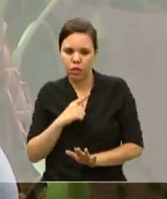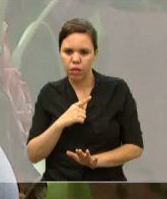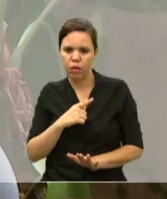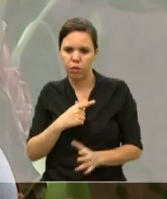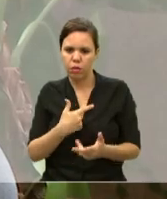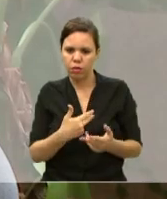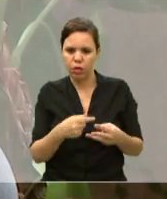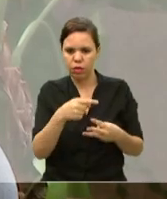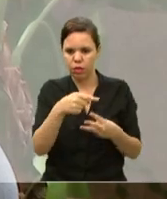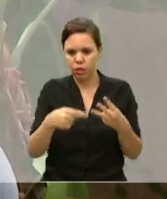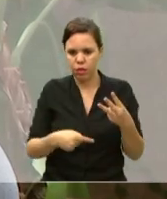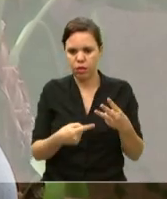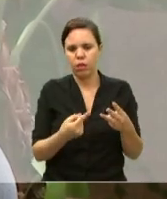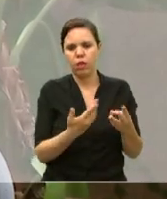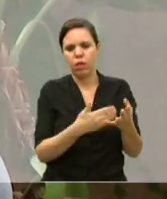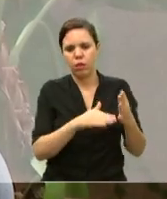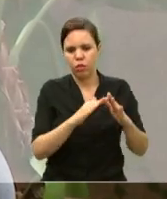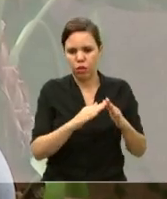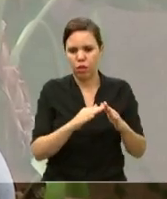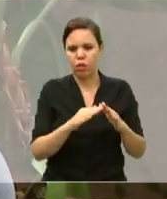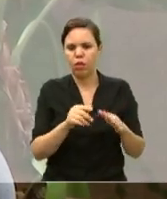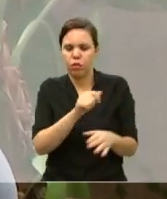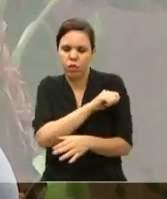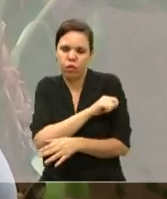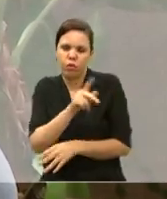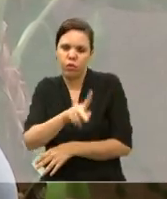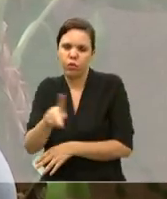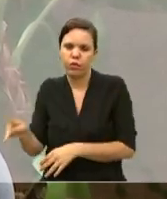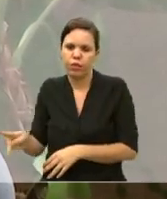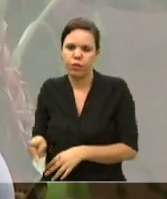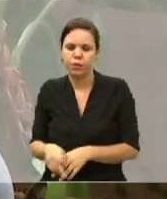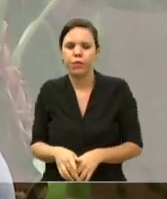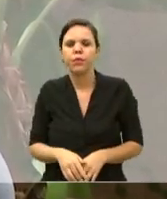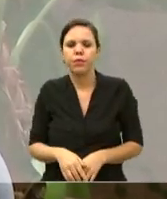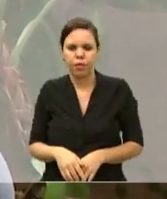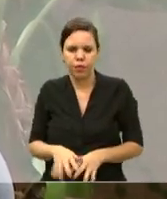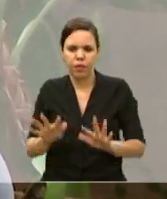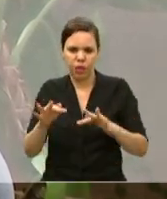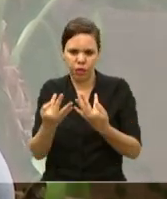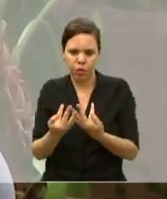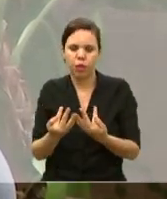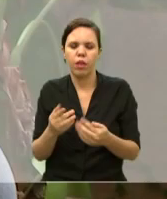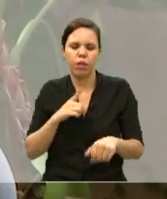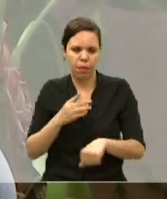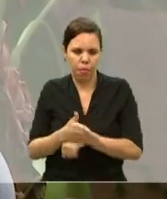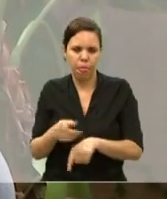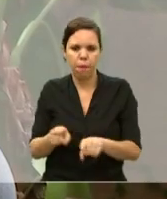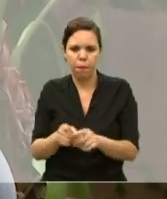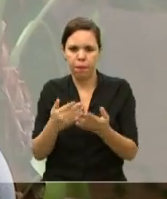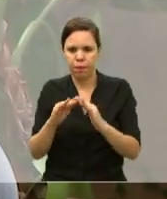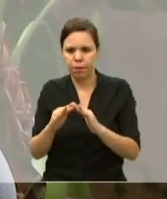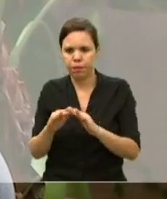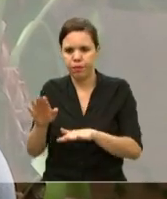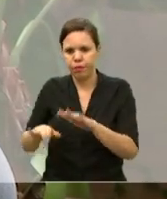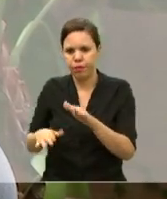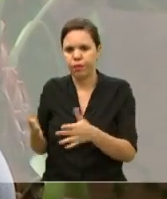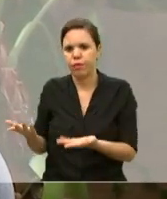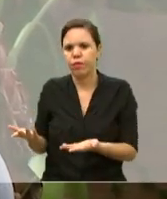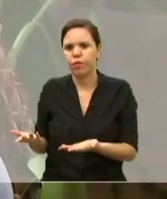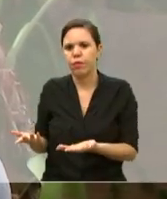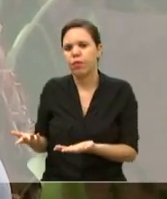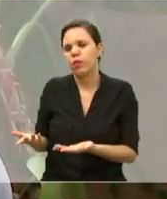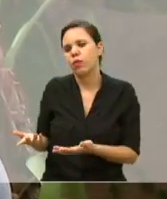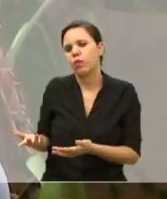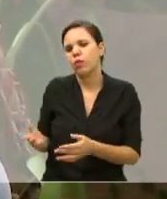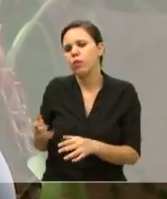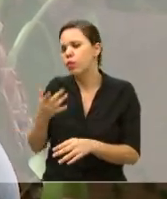tripé que é formada a escola. Você tem os pais, os alunos e os professores. Então os pais fazem parte da escola. Em outras escolas, os pais deixam o aluno na frente